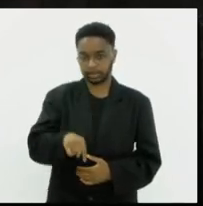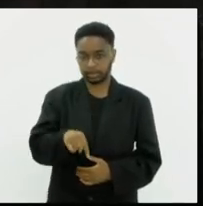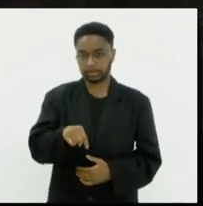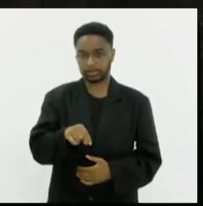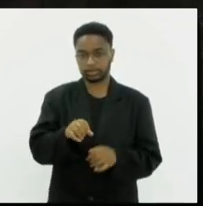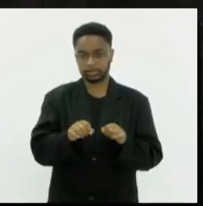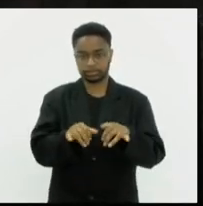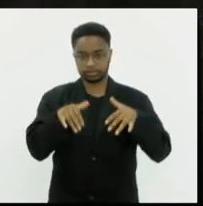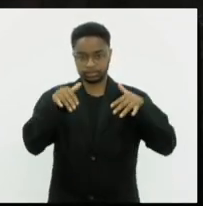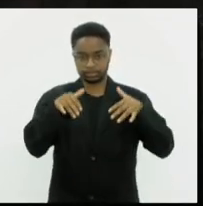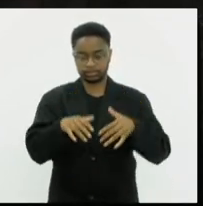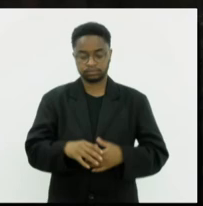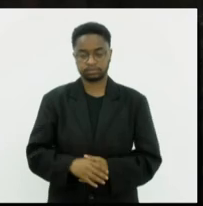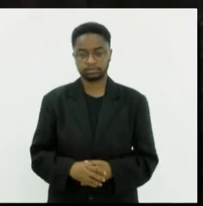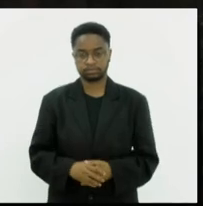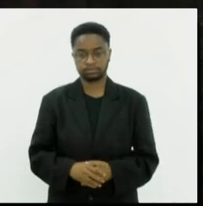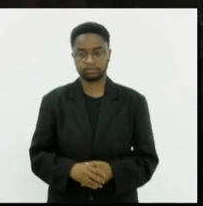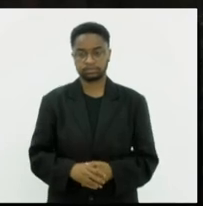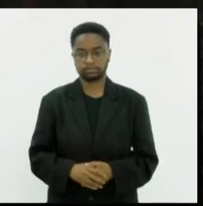no plenário,